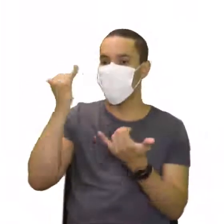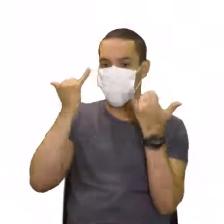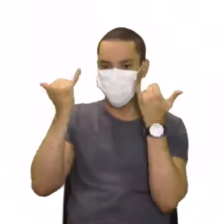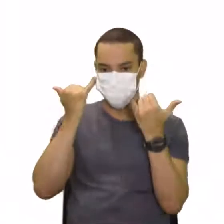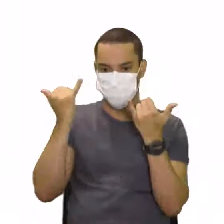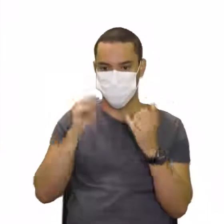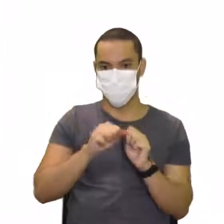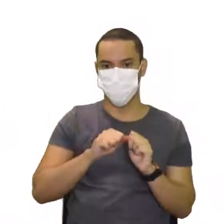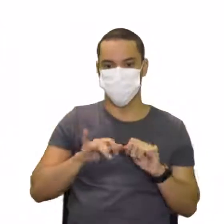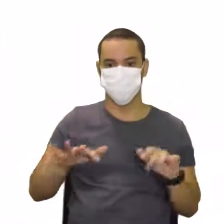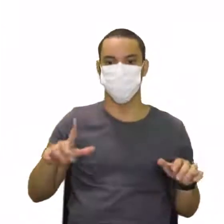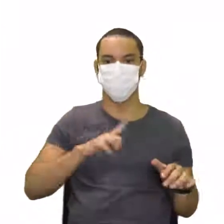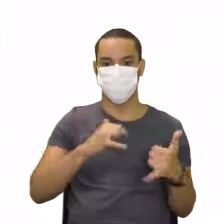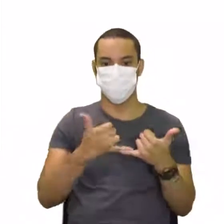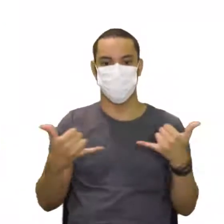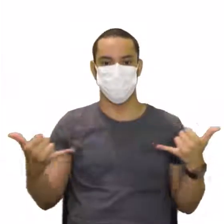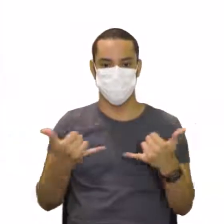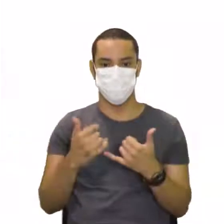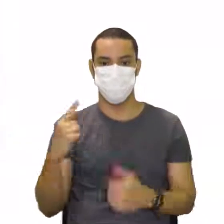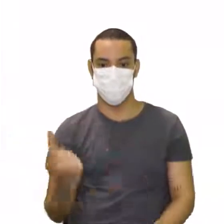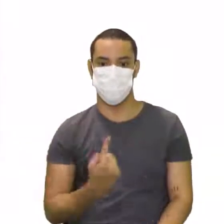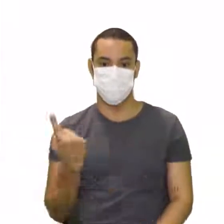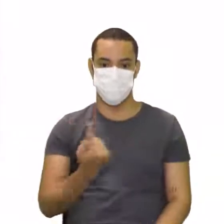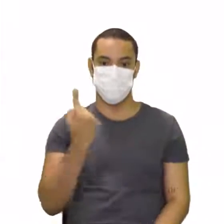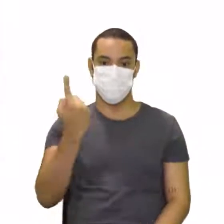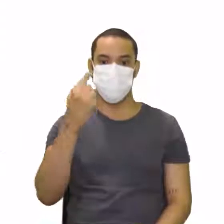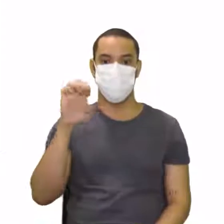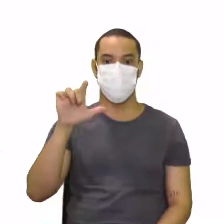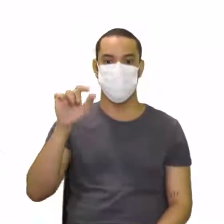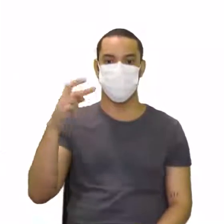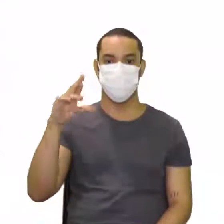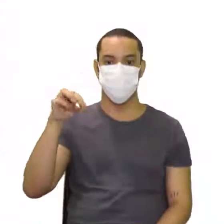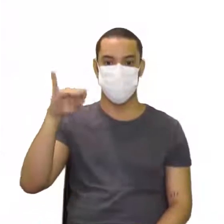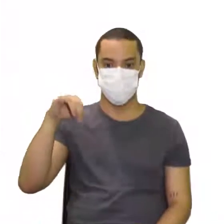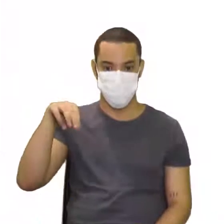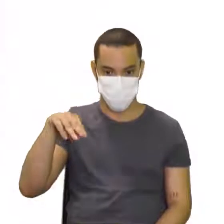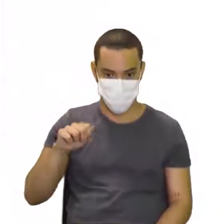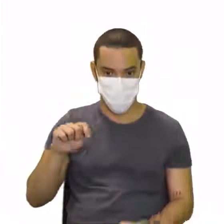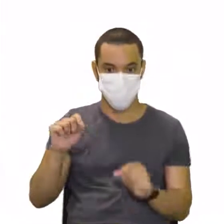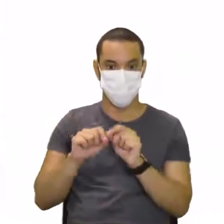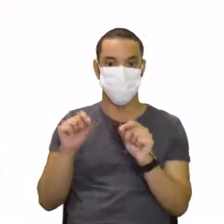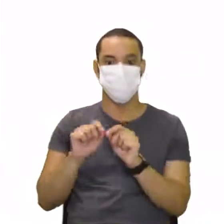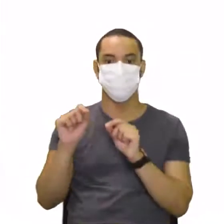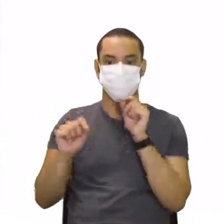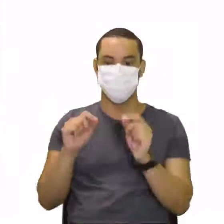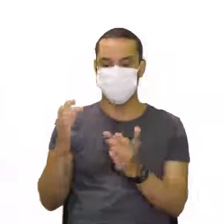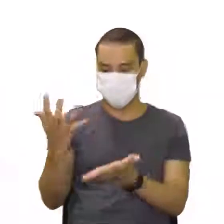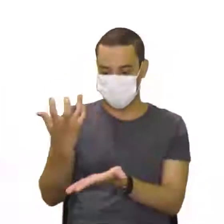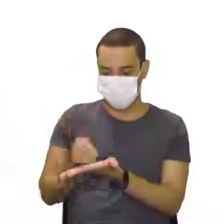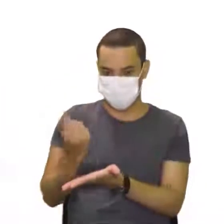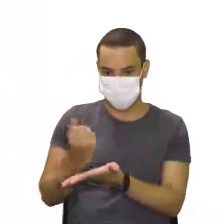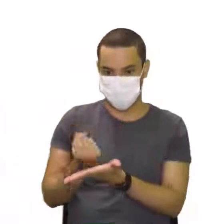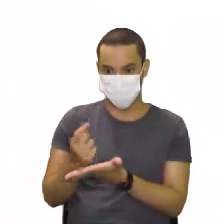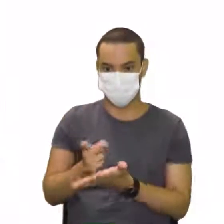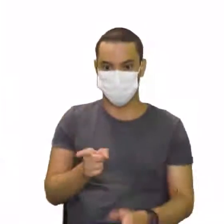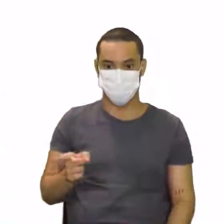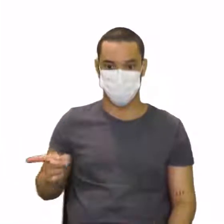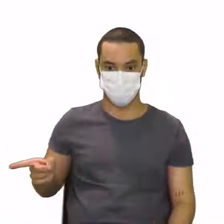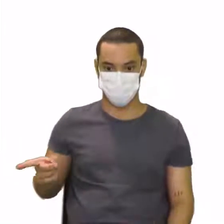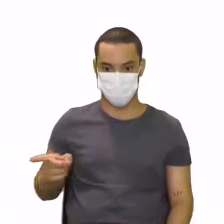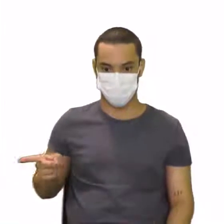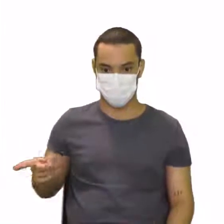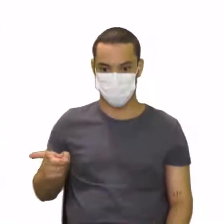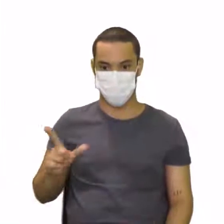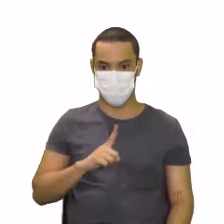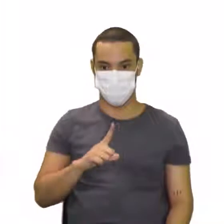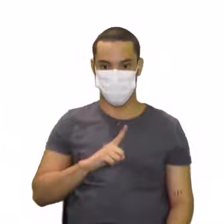elétricas, a gente tem a linha, e aqui tem o eletroímã, e aqui para fazer esse carregamento, né? A gente tem o fiozinho